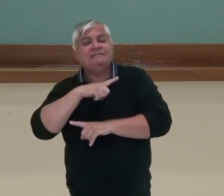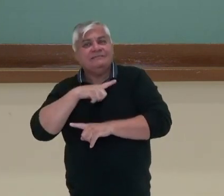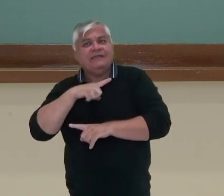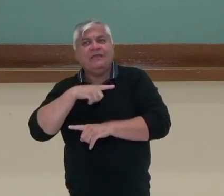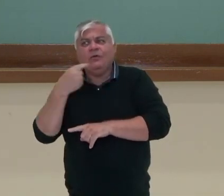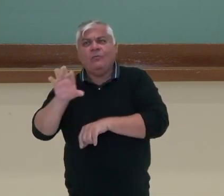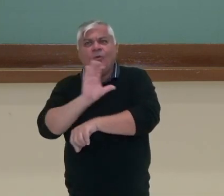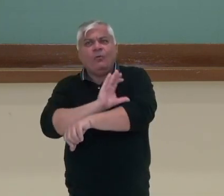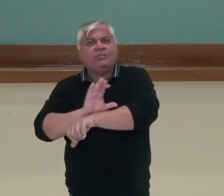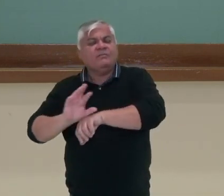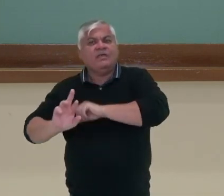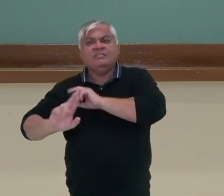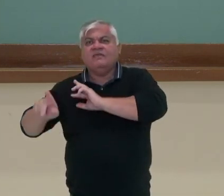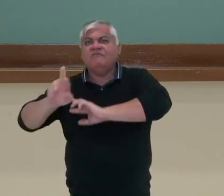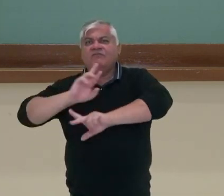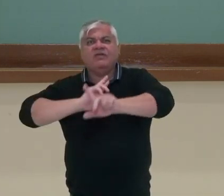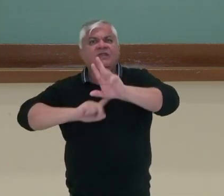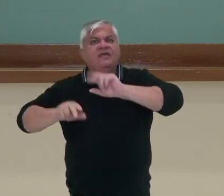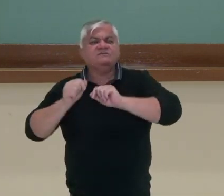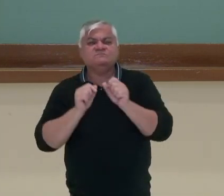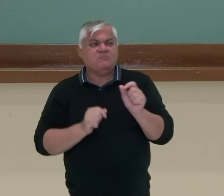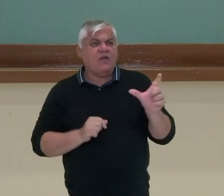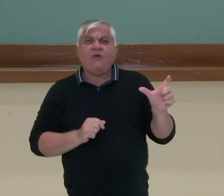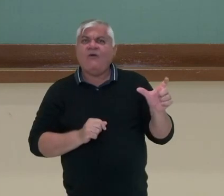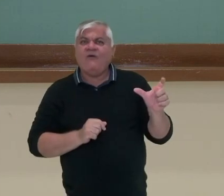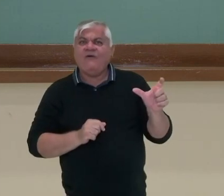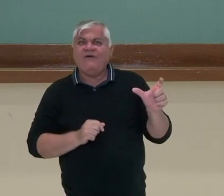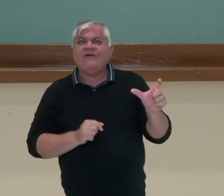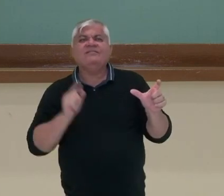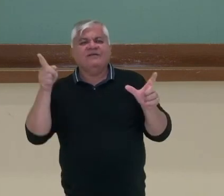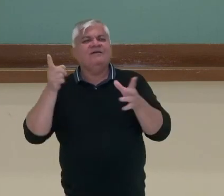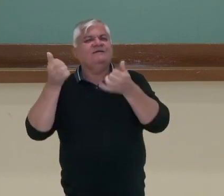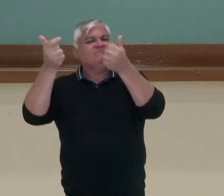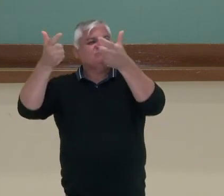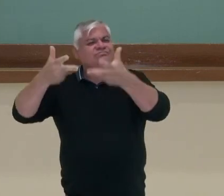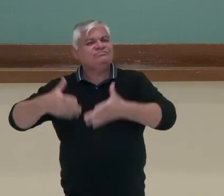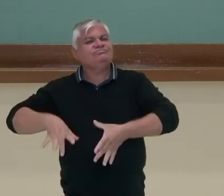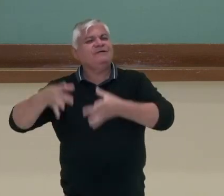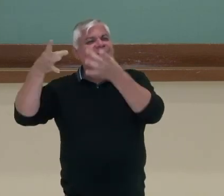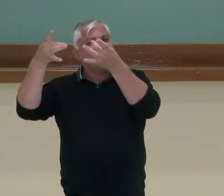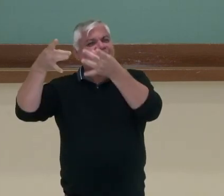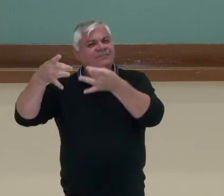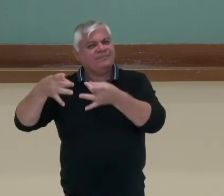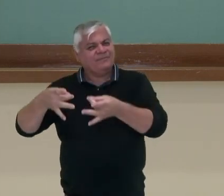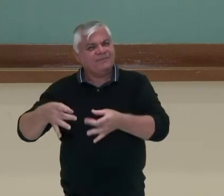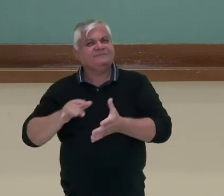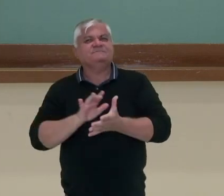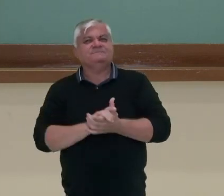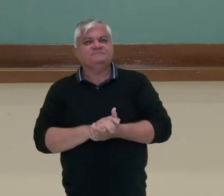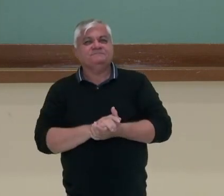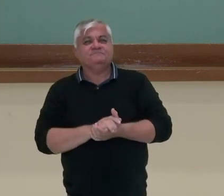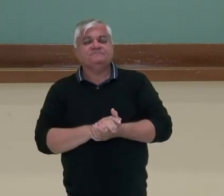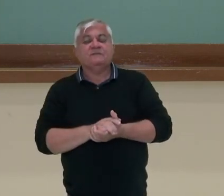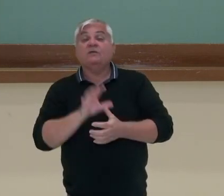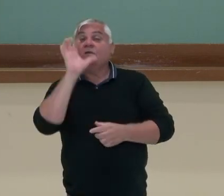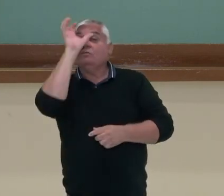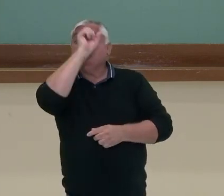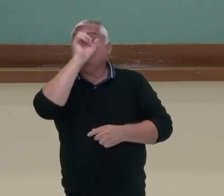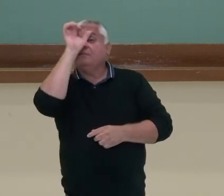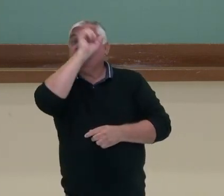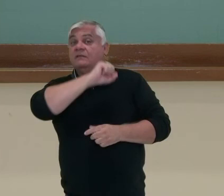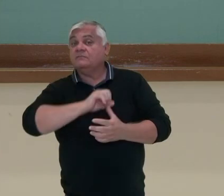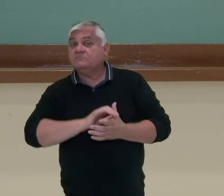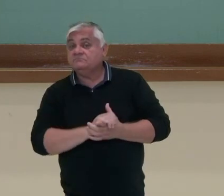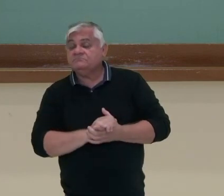comportamentos diferentes dos compostos que são maiores. Então, ele vai falar especificamente da nanoeletrônica. E o que aprendemos nessa